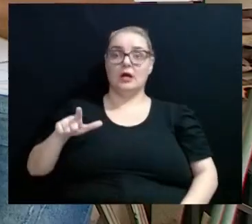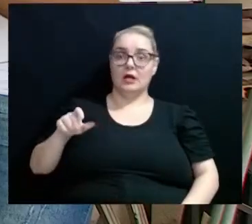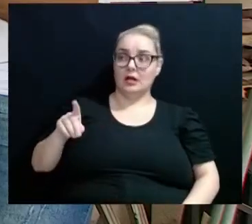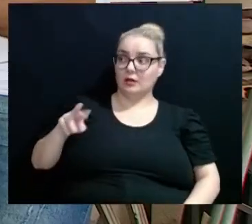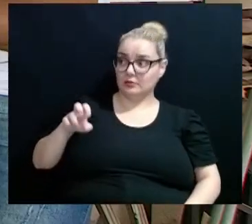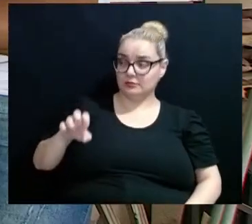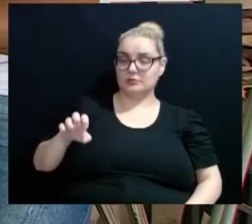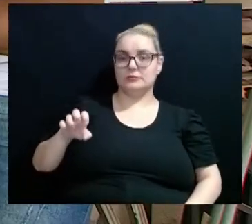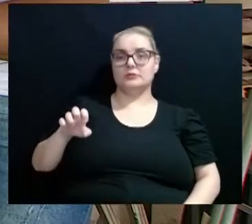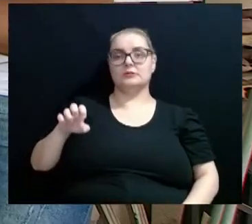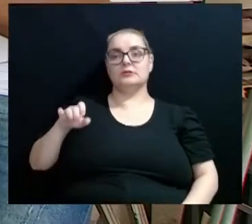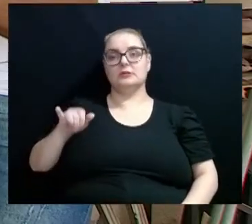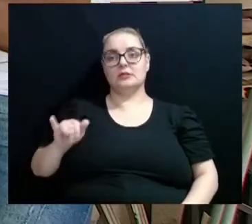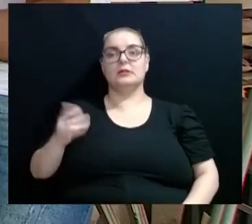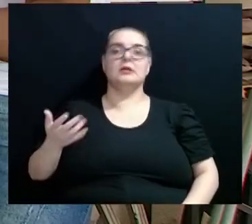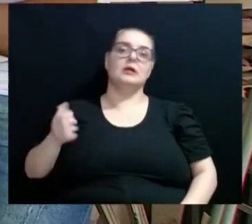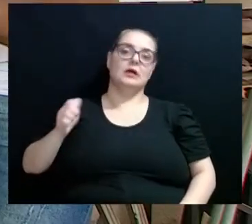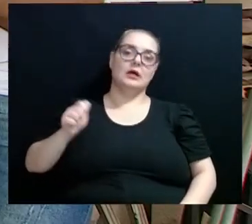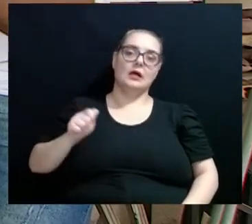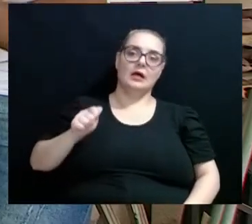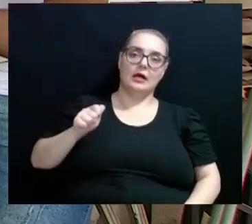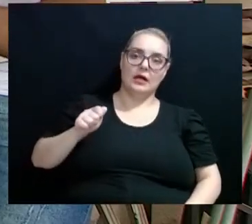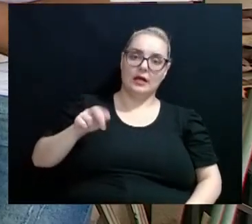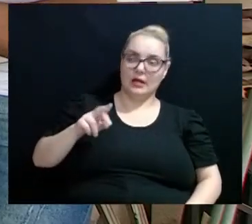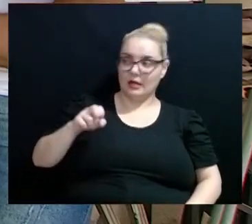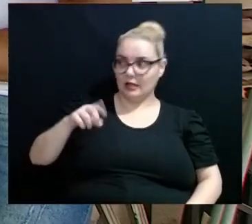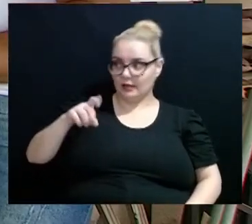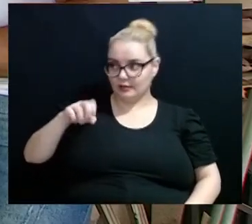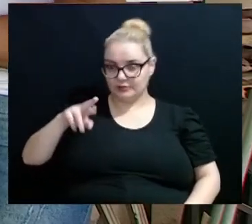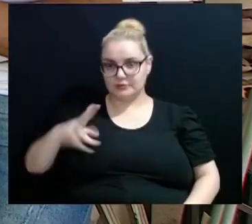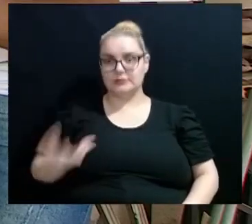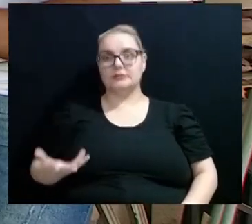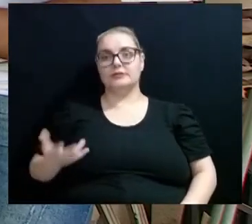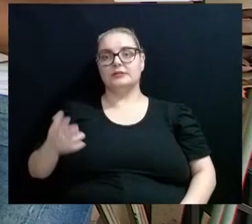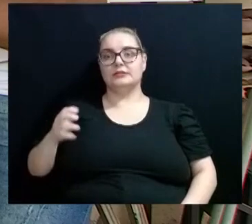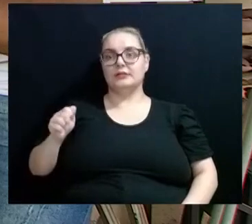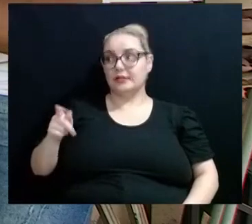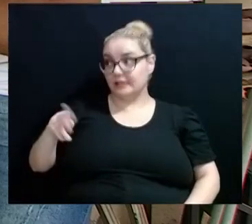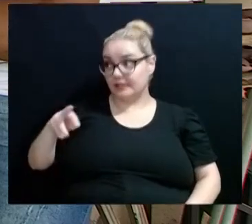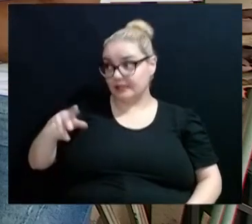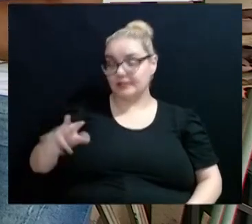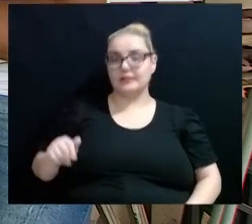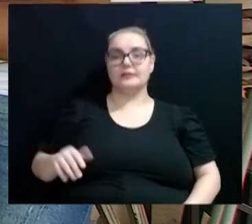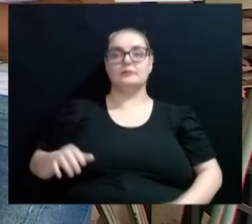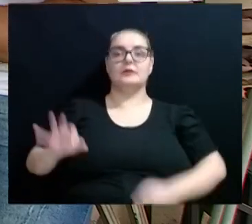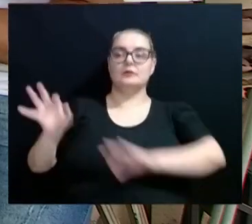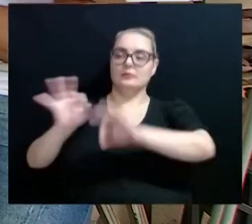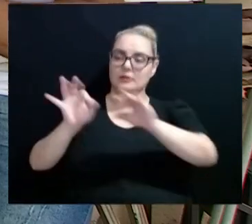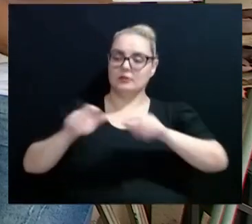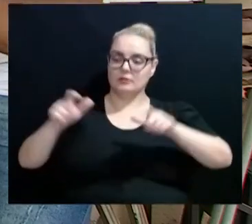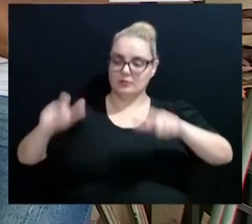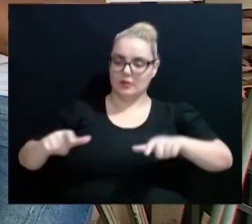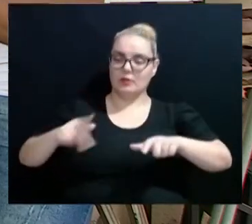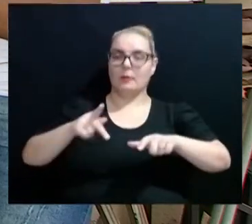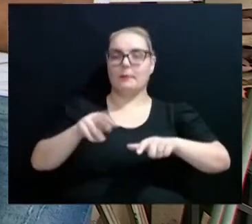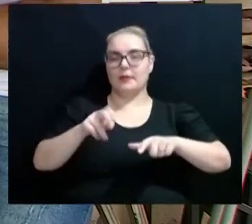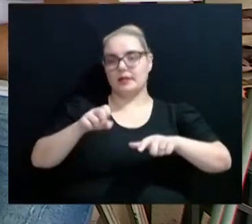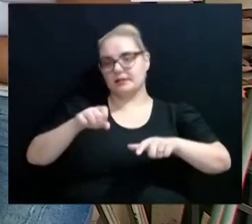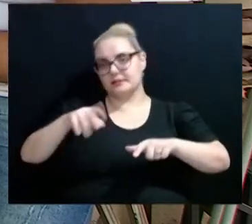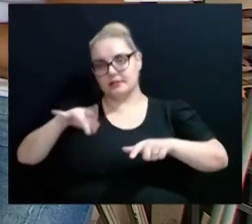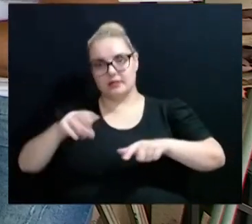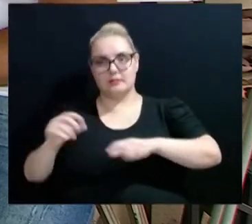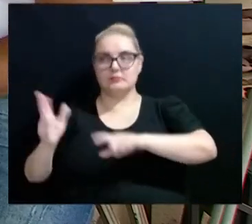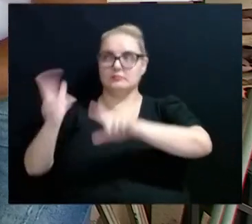Que sim. aí no próximo ano surgiu um projeto, que era Espaço Mundo da Arte, onde a Audrey, a Adriana e o Rory foram convidados